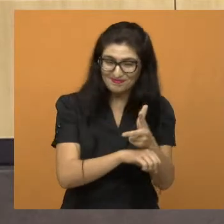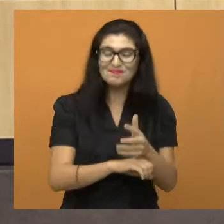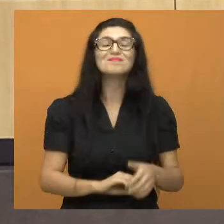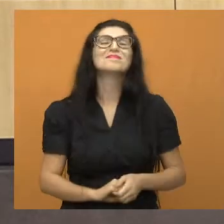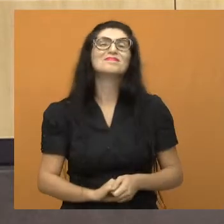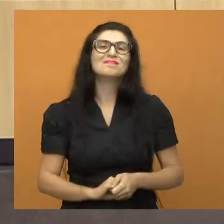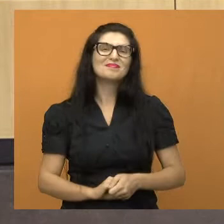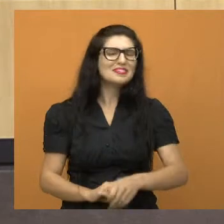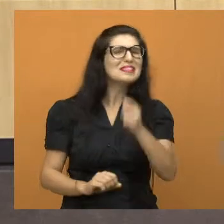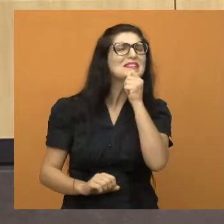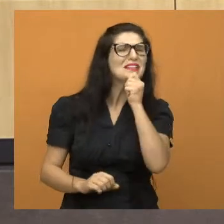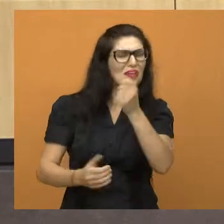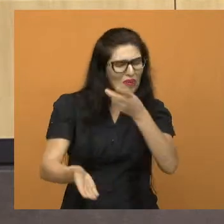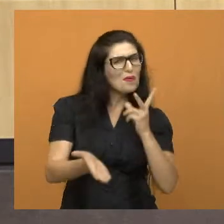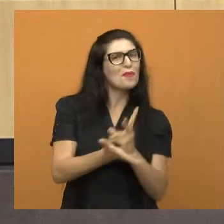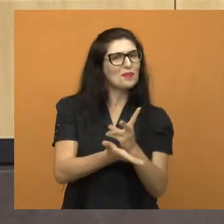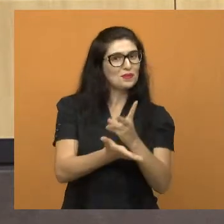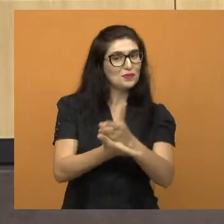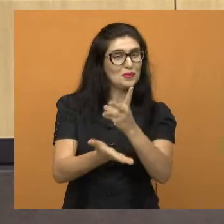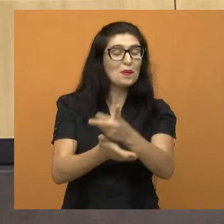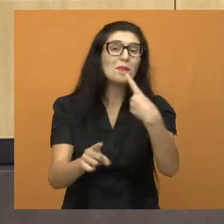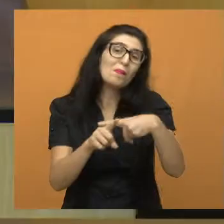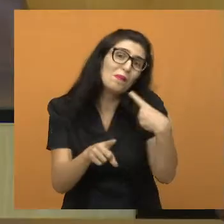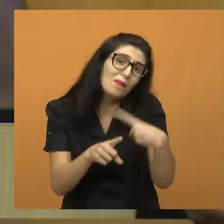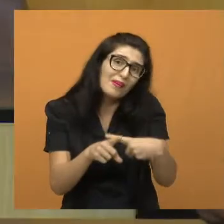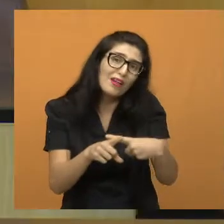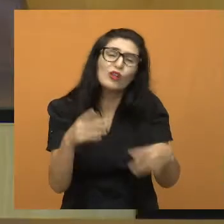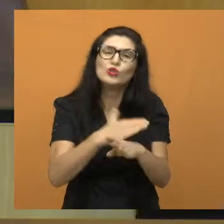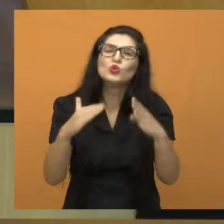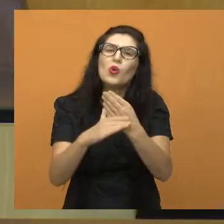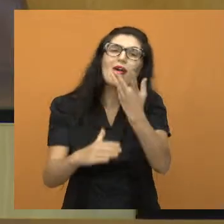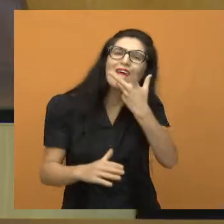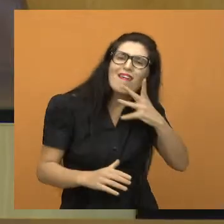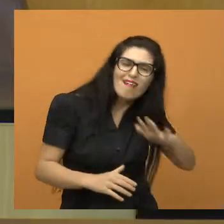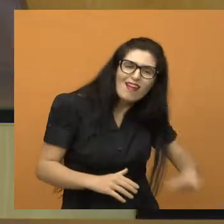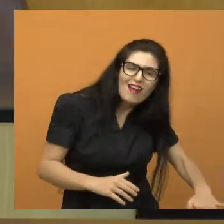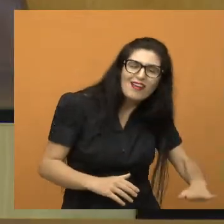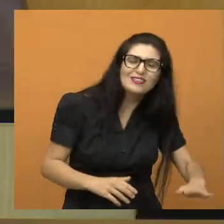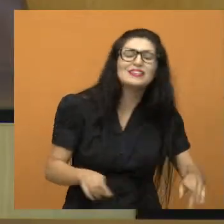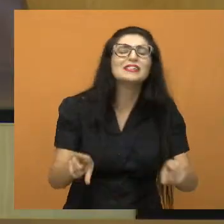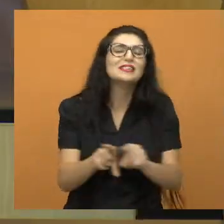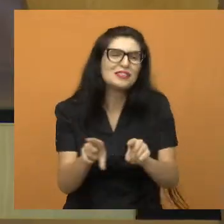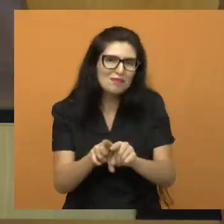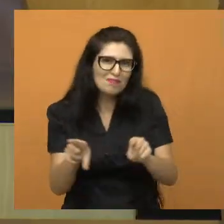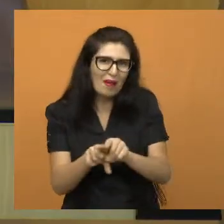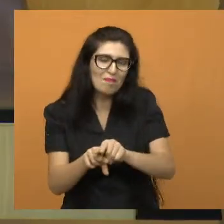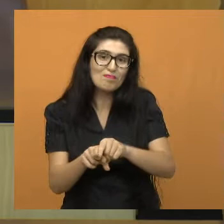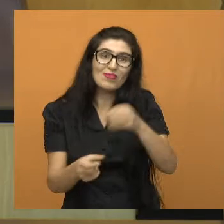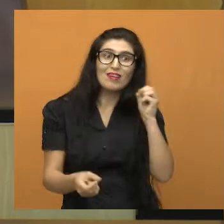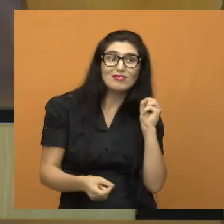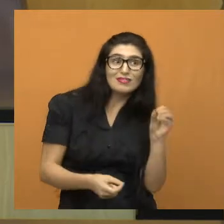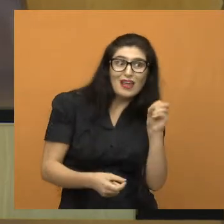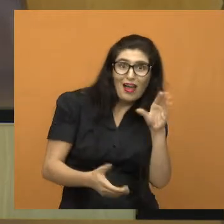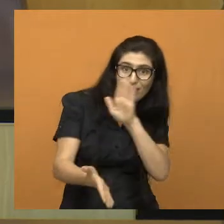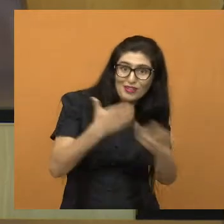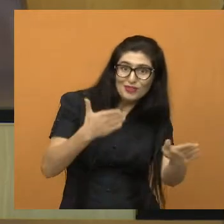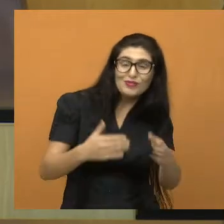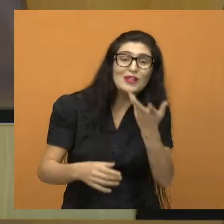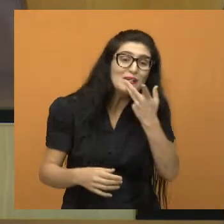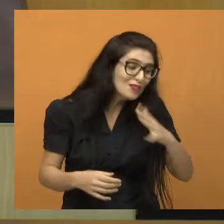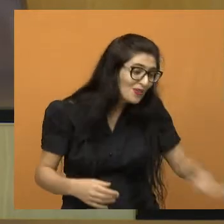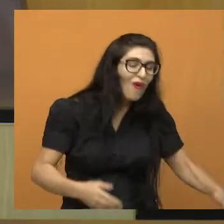E ainda vamos dando continuidade, porque eles também saíram da escola e